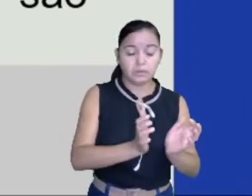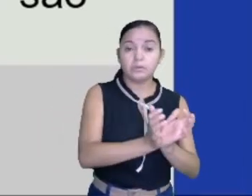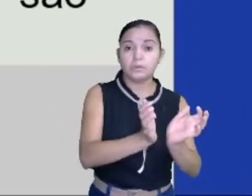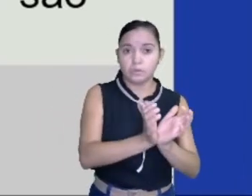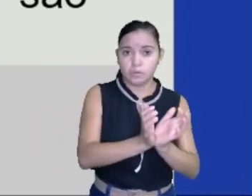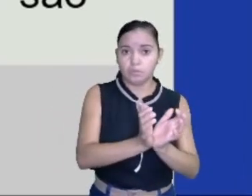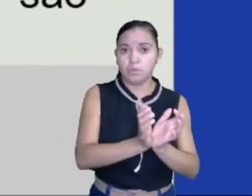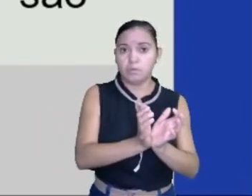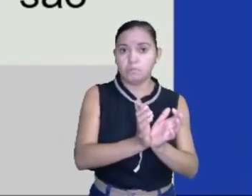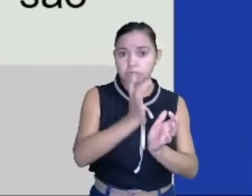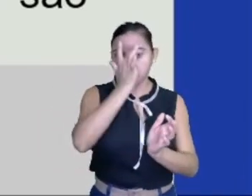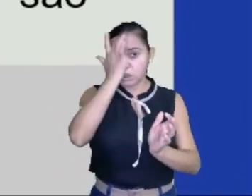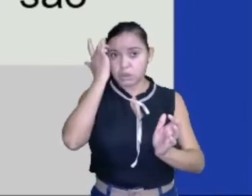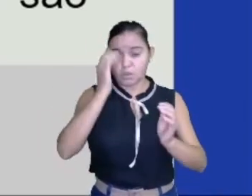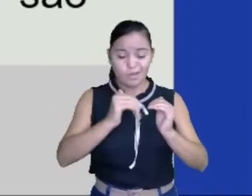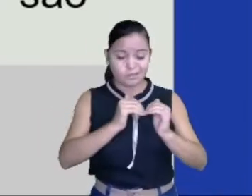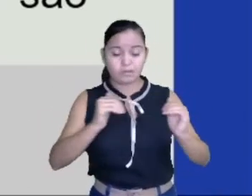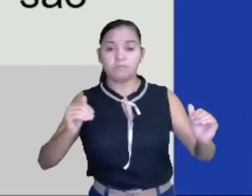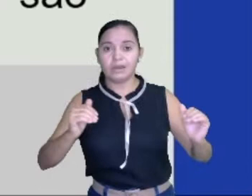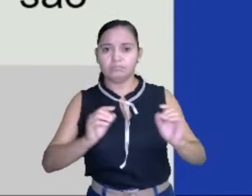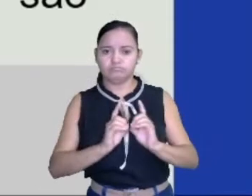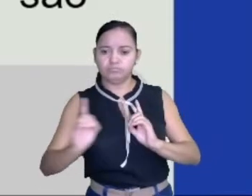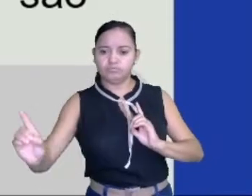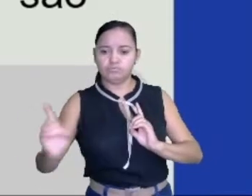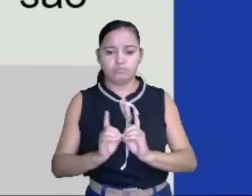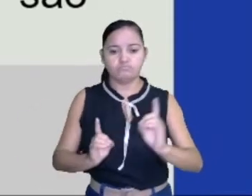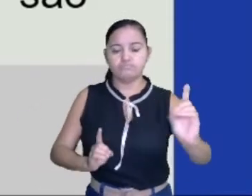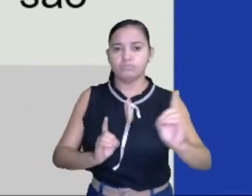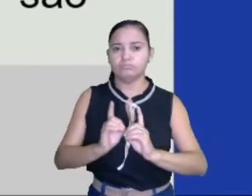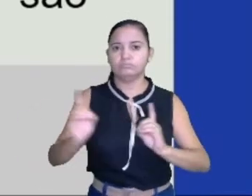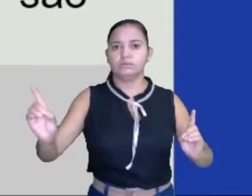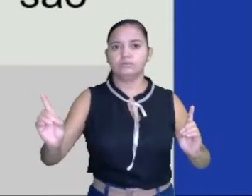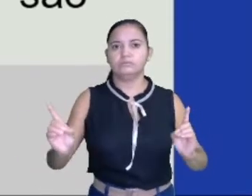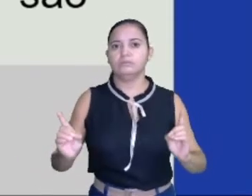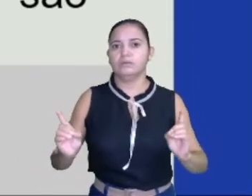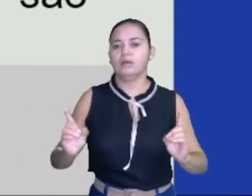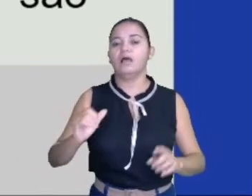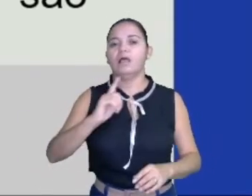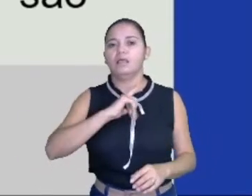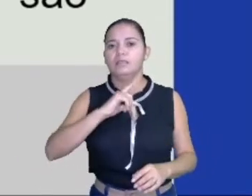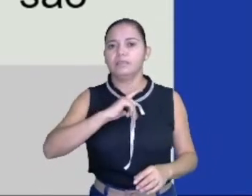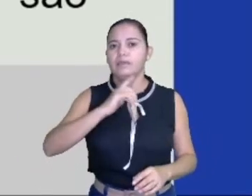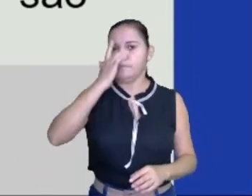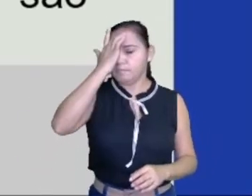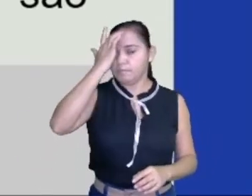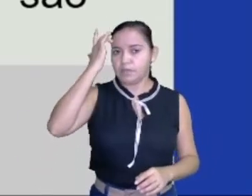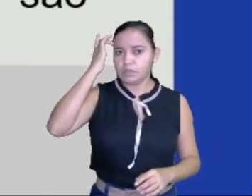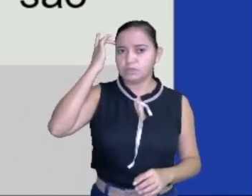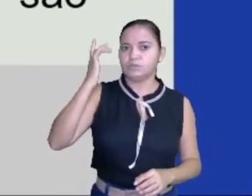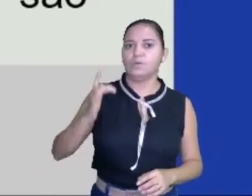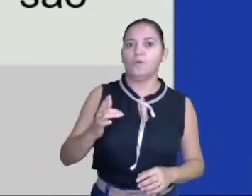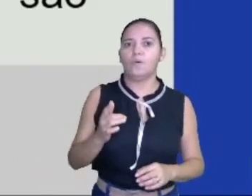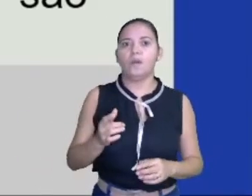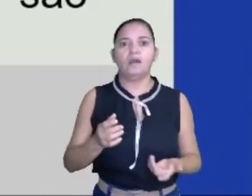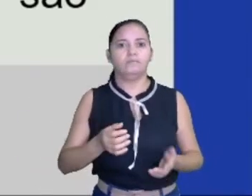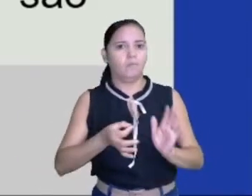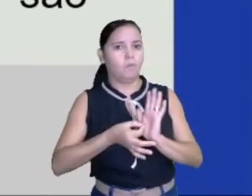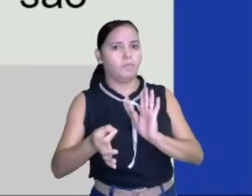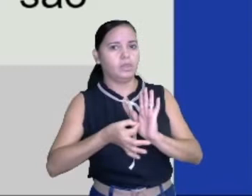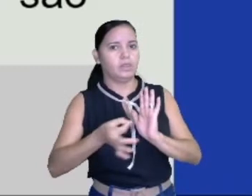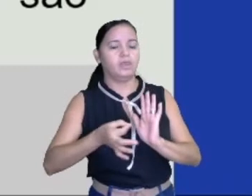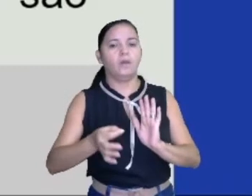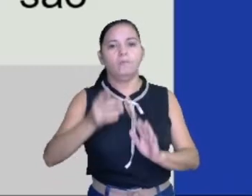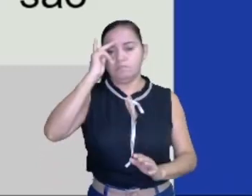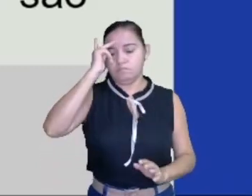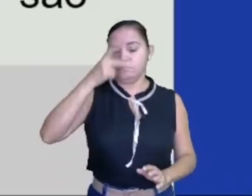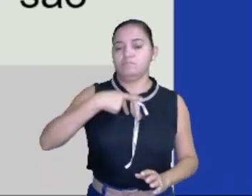relativamente grande de pessoas separadas que não se conhecem, é formado por indivíduos que recebem opinião formada, que